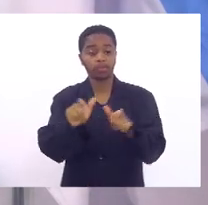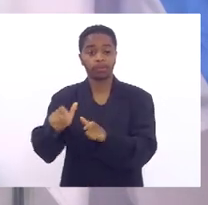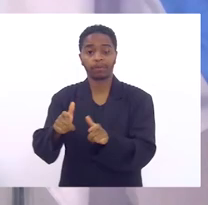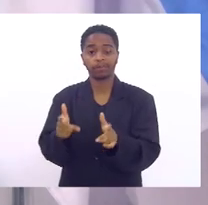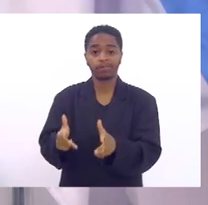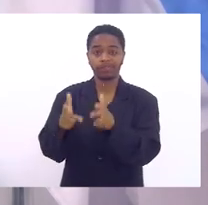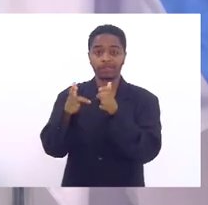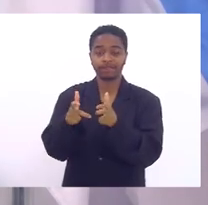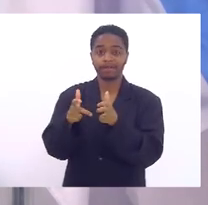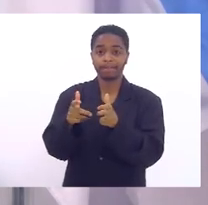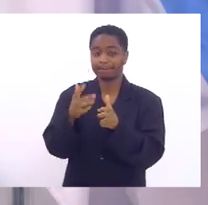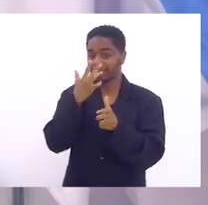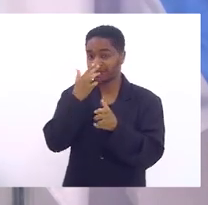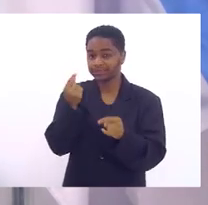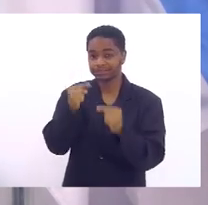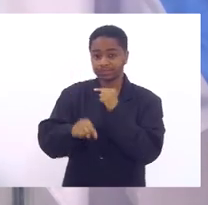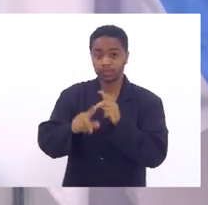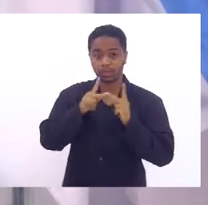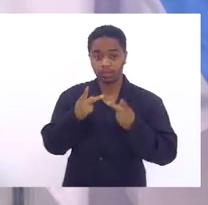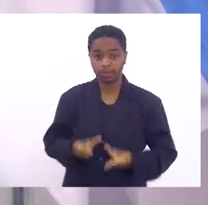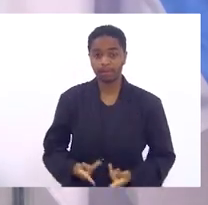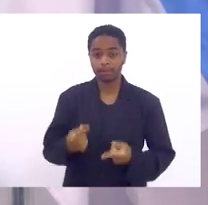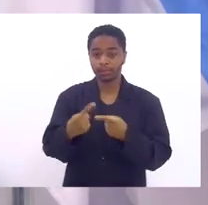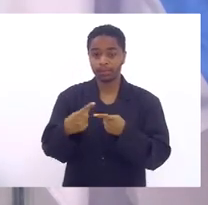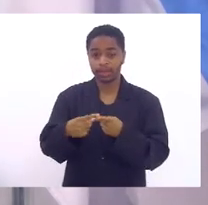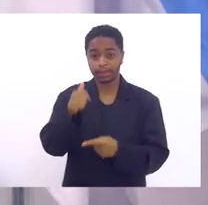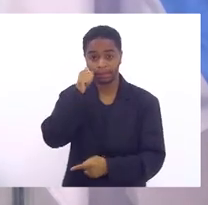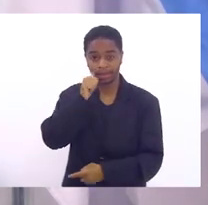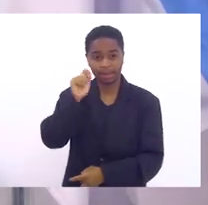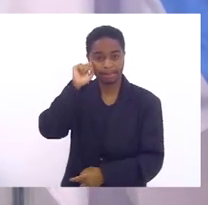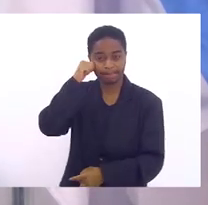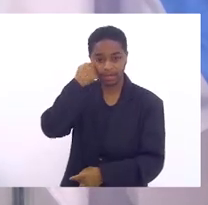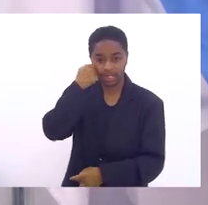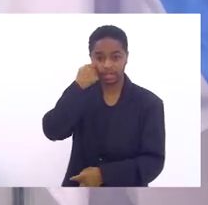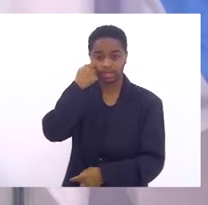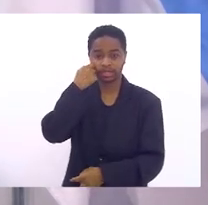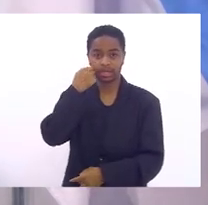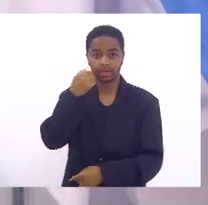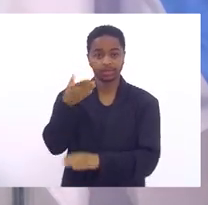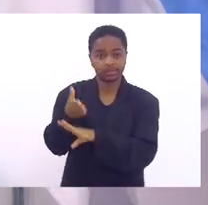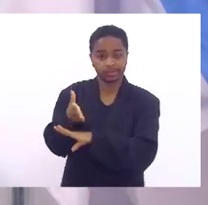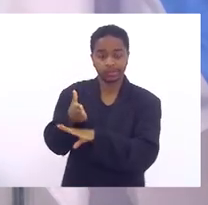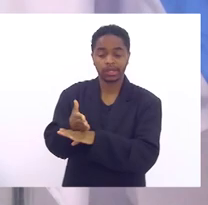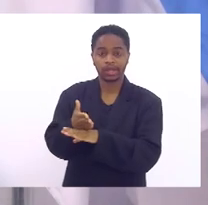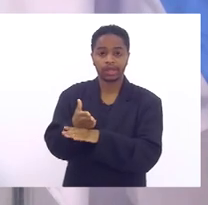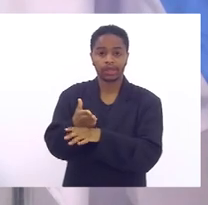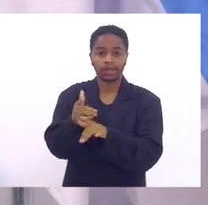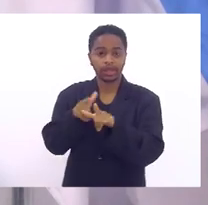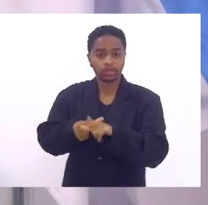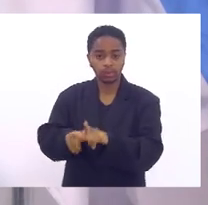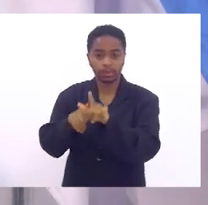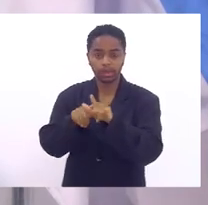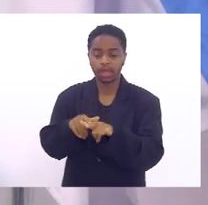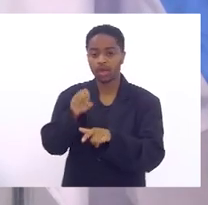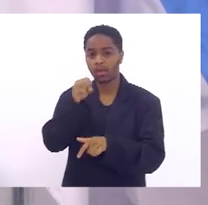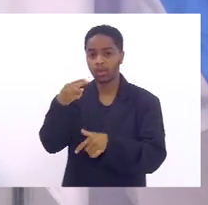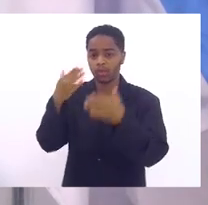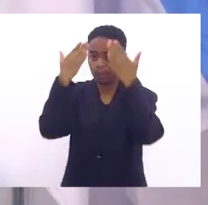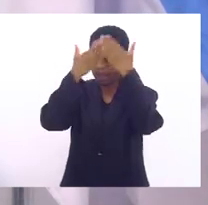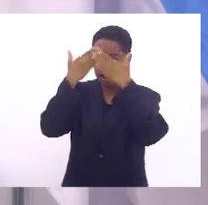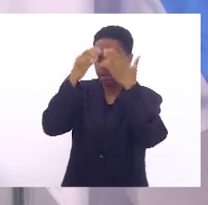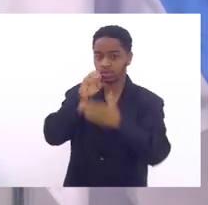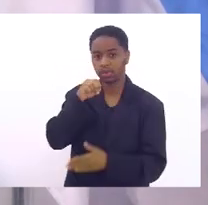vai dizer de novo que essa mulher preta do Candomblé eh da Umbanda enfim das diversas